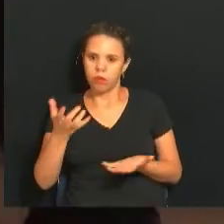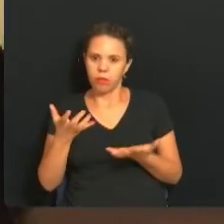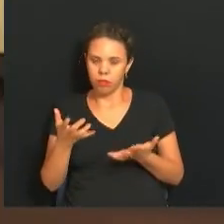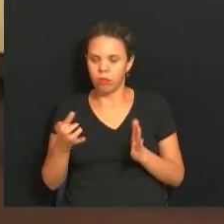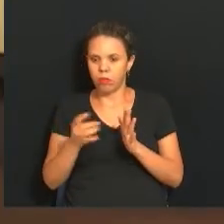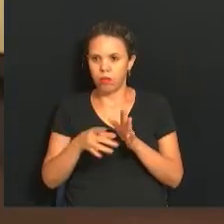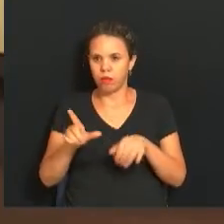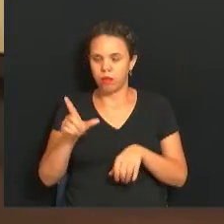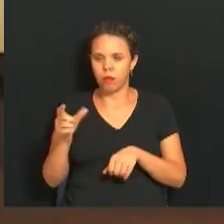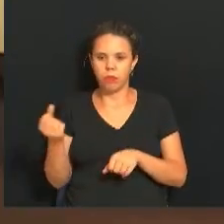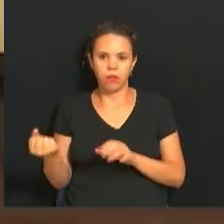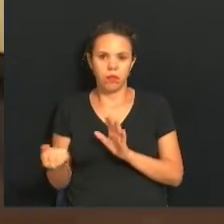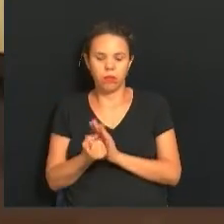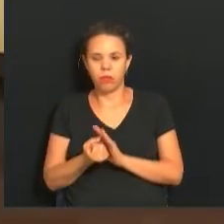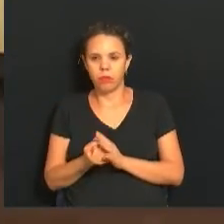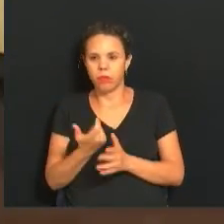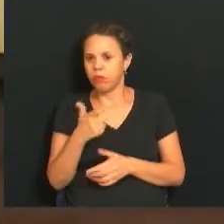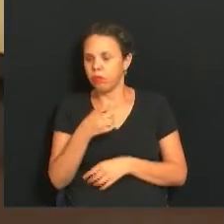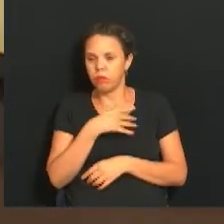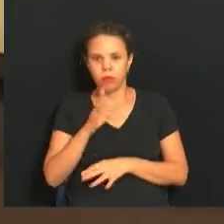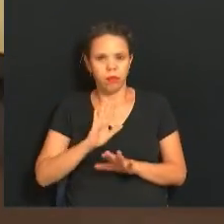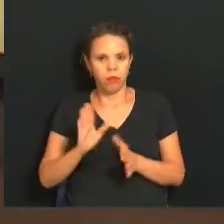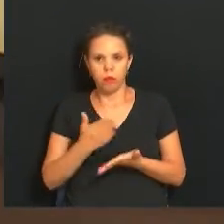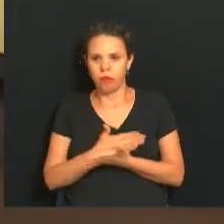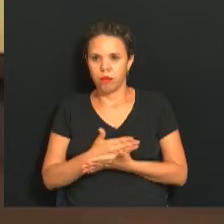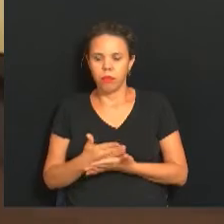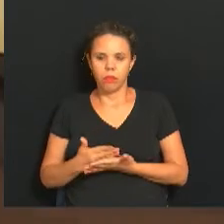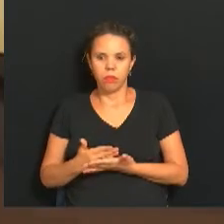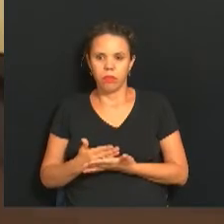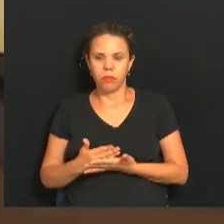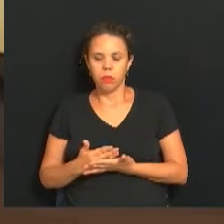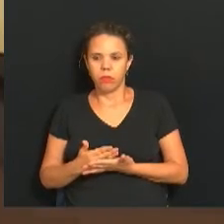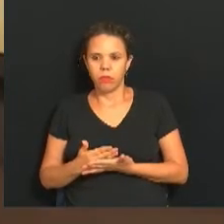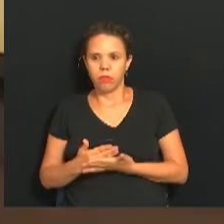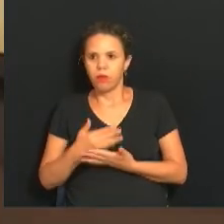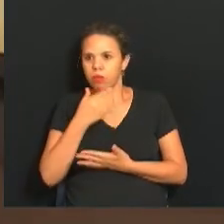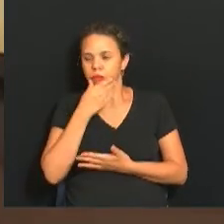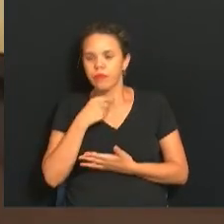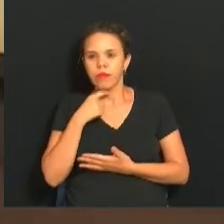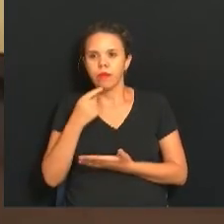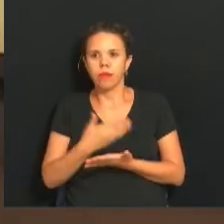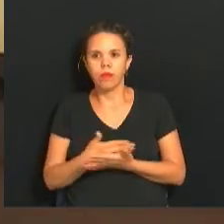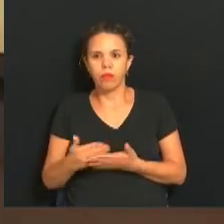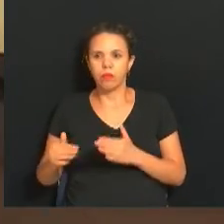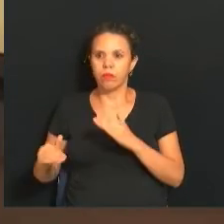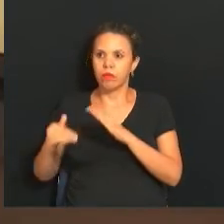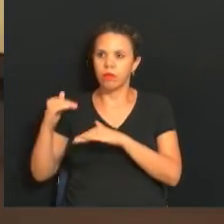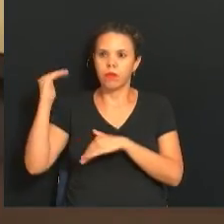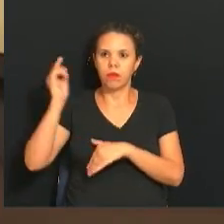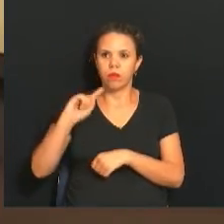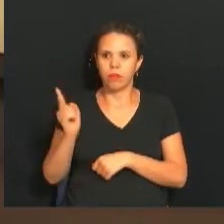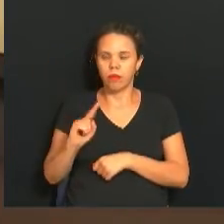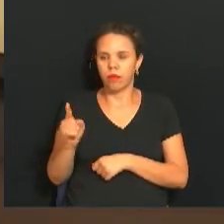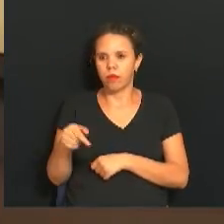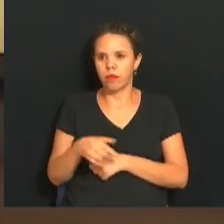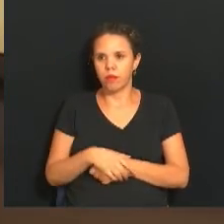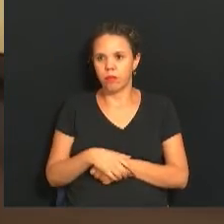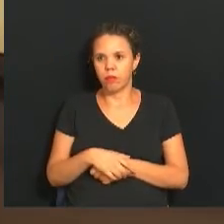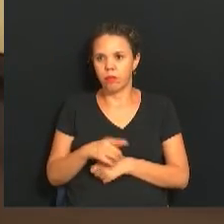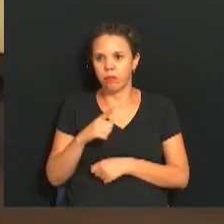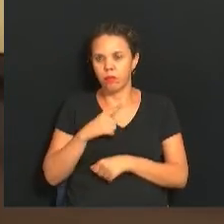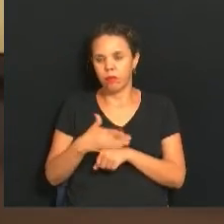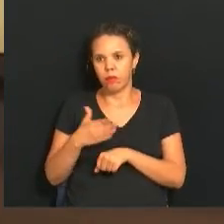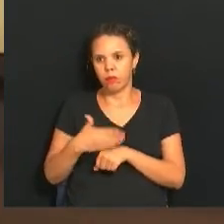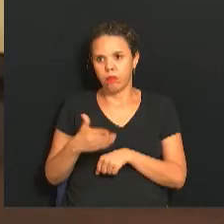uma marca, não tenha medo de começar como um caixa ou um estoquista. Ninguém começa por cima. Então, você tem os